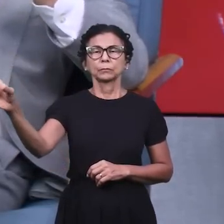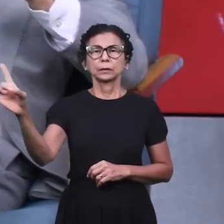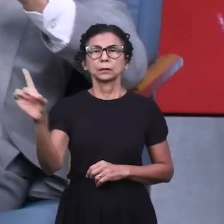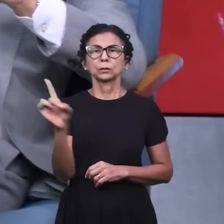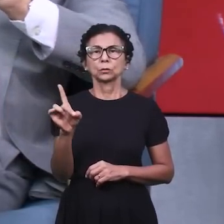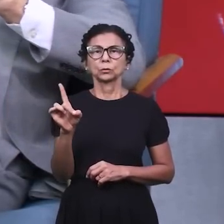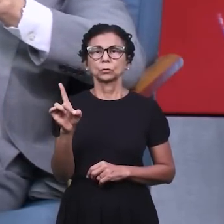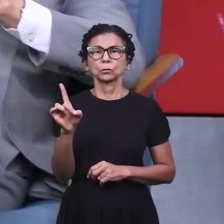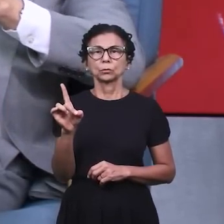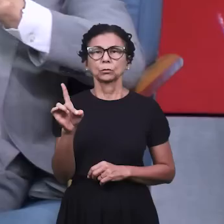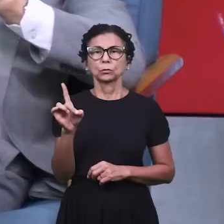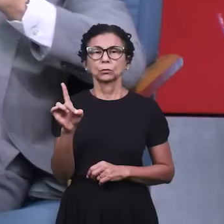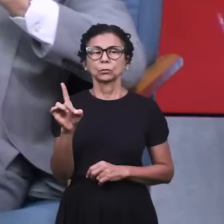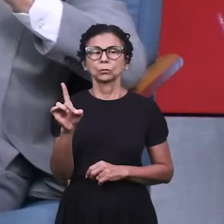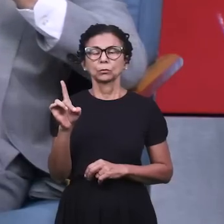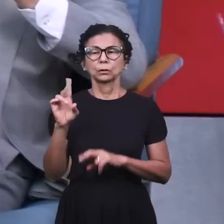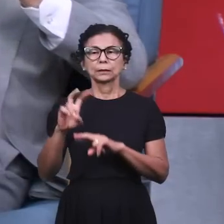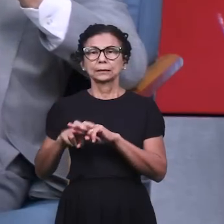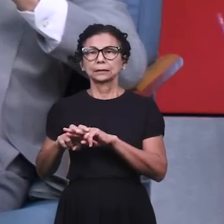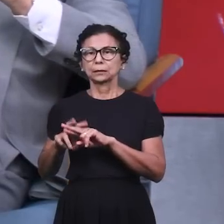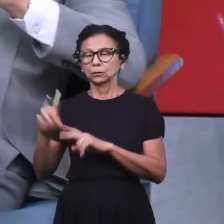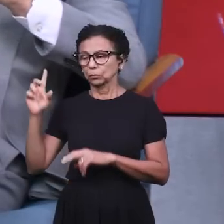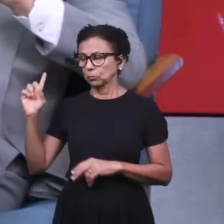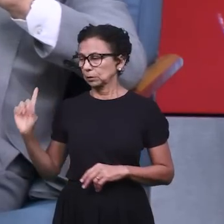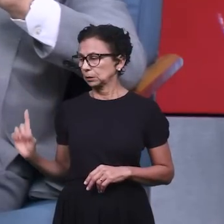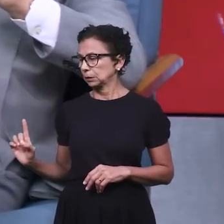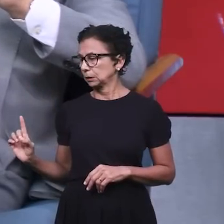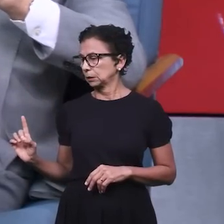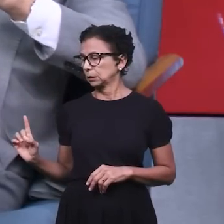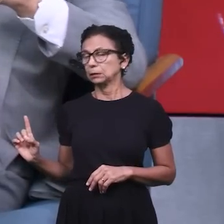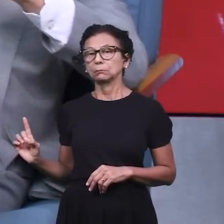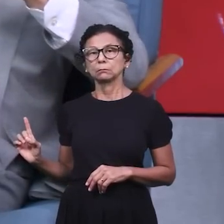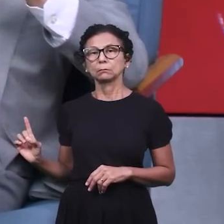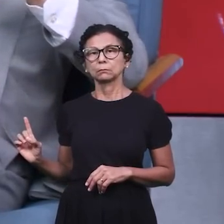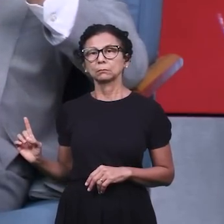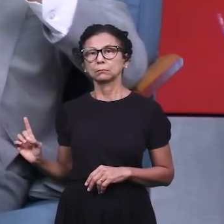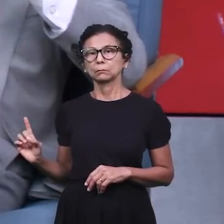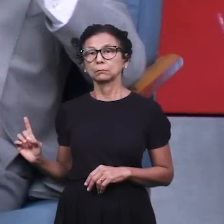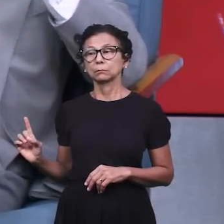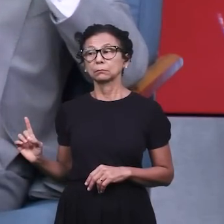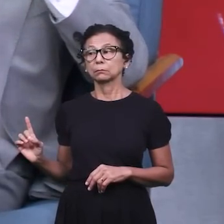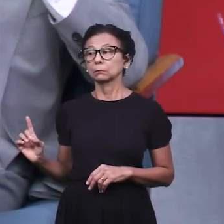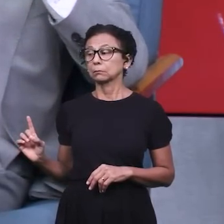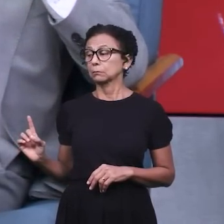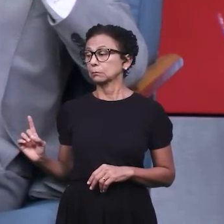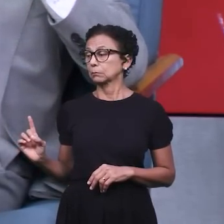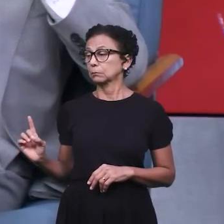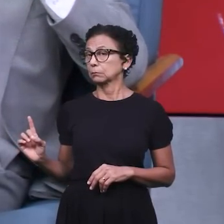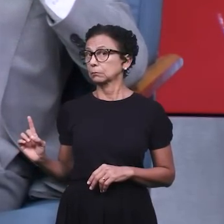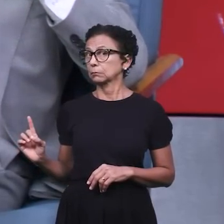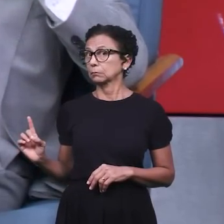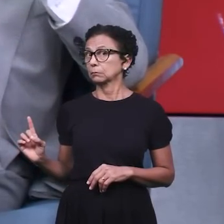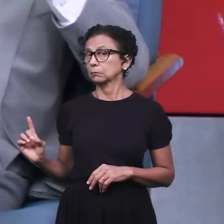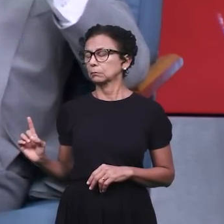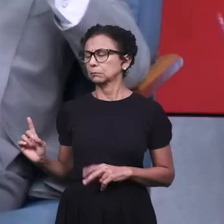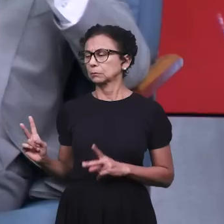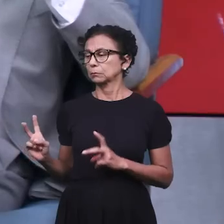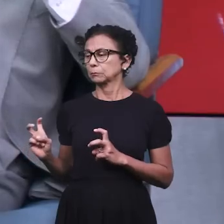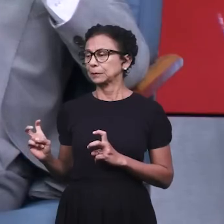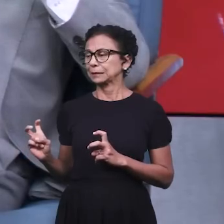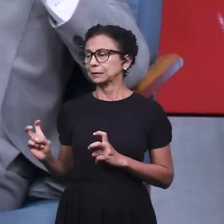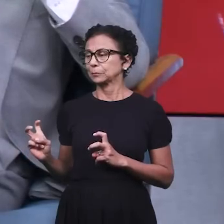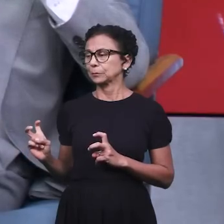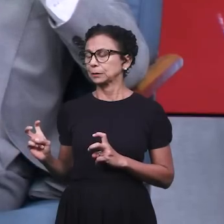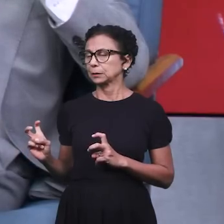Esse varão veio e sentou do meu lado. Eu percebi que ele era um